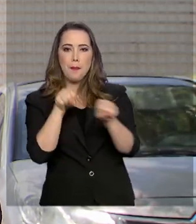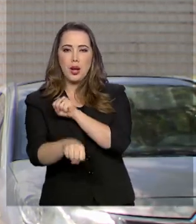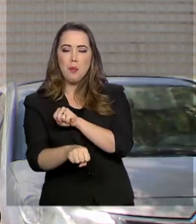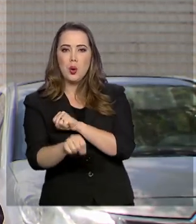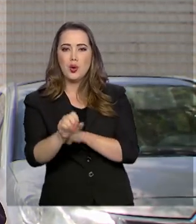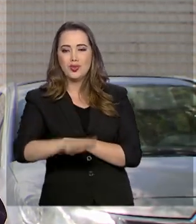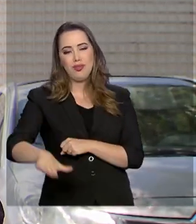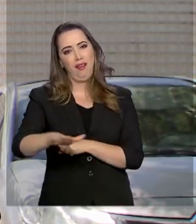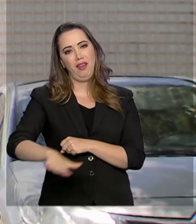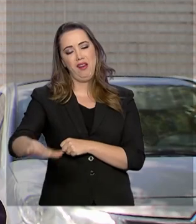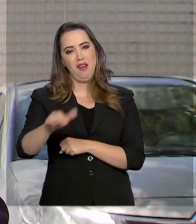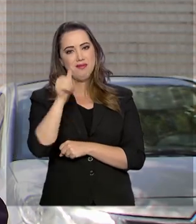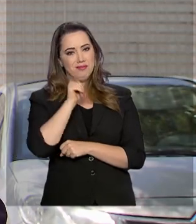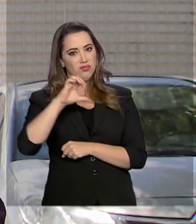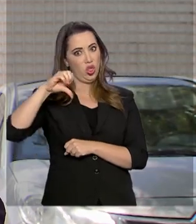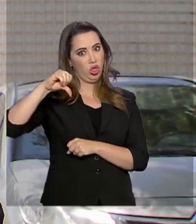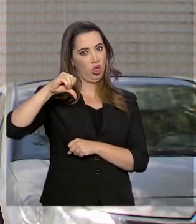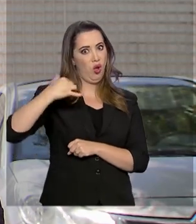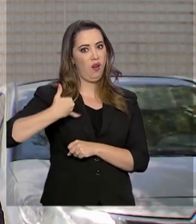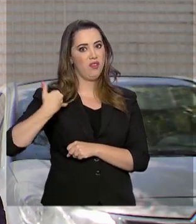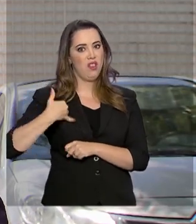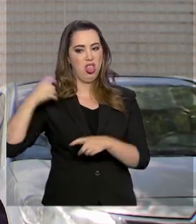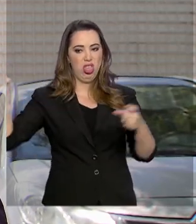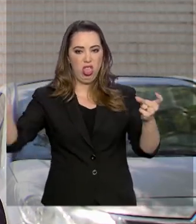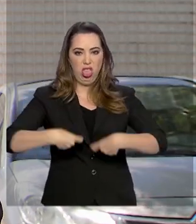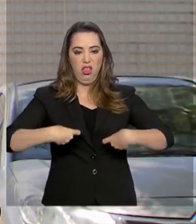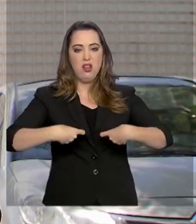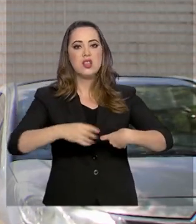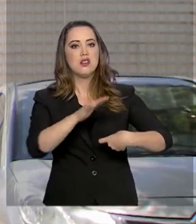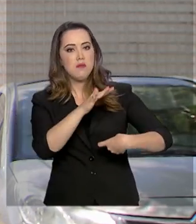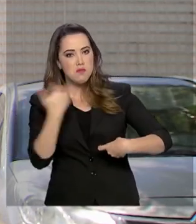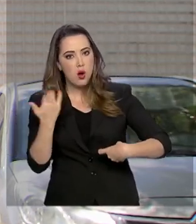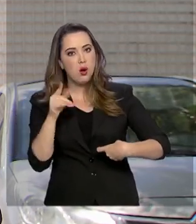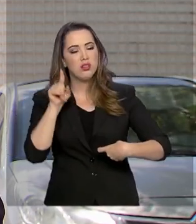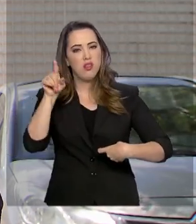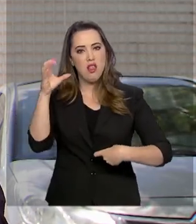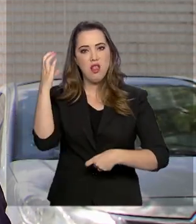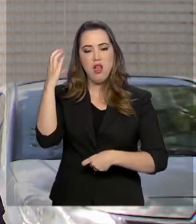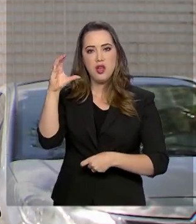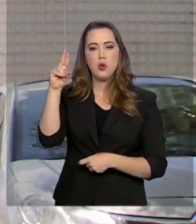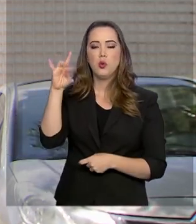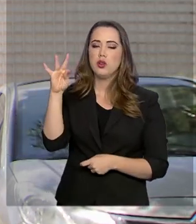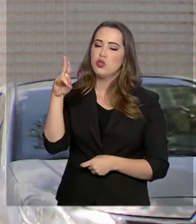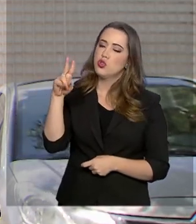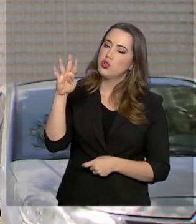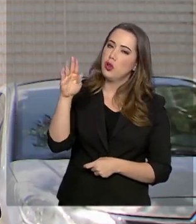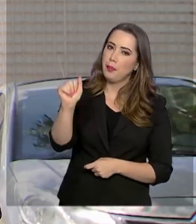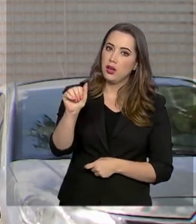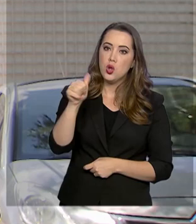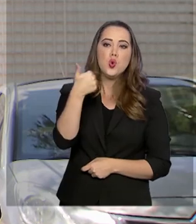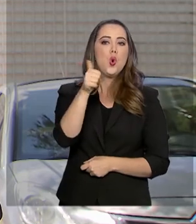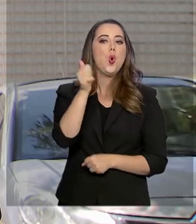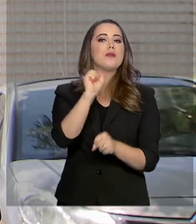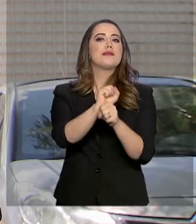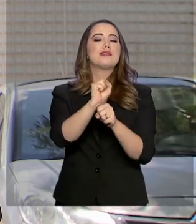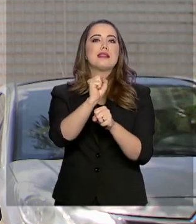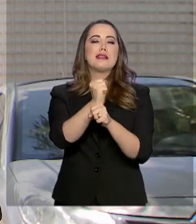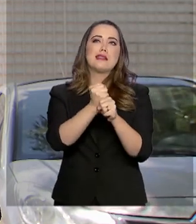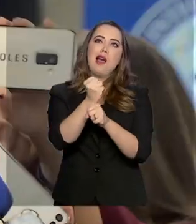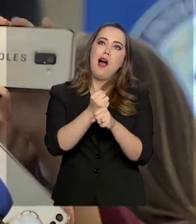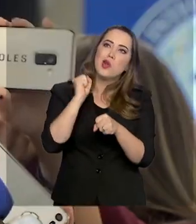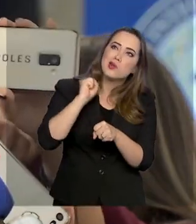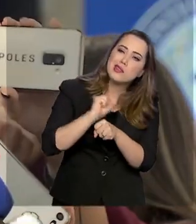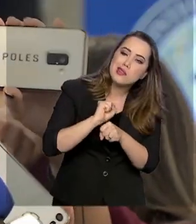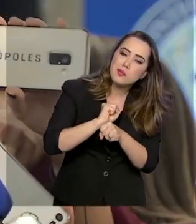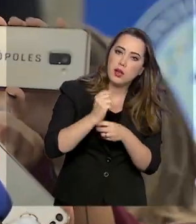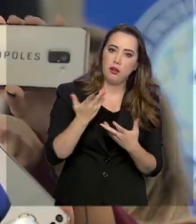Raquel Genofre. Com 9 anos, ela foi estuprada e morta em Curitiba. E há 11 anos, o caso estava sem solução.